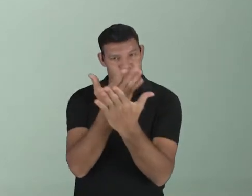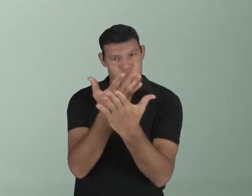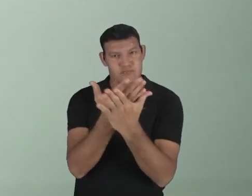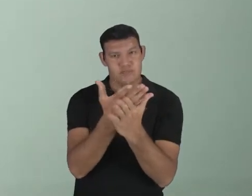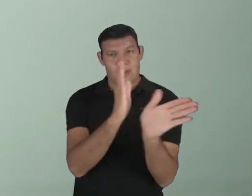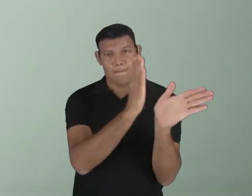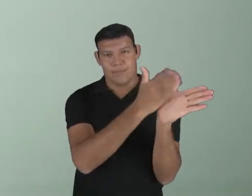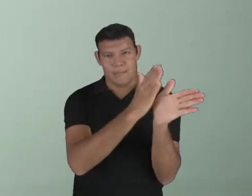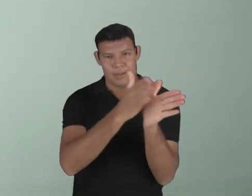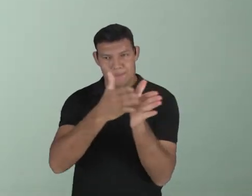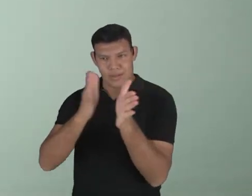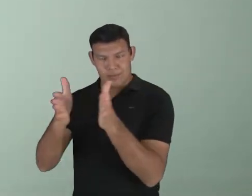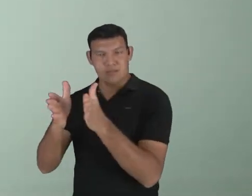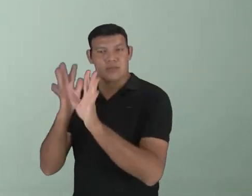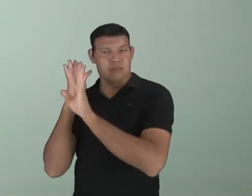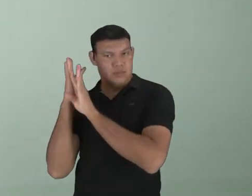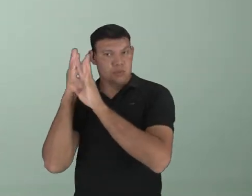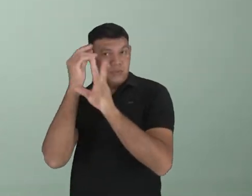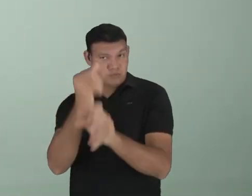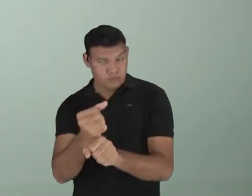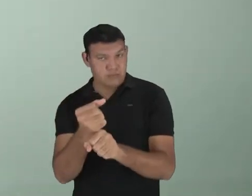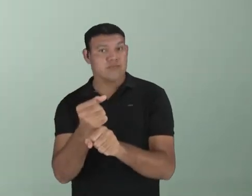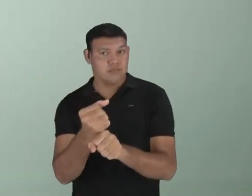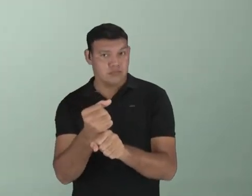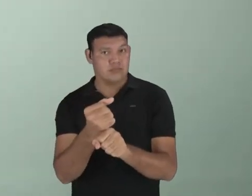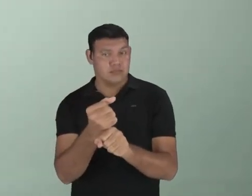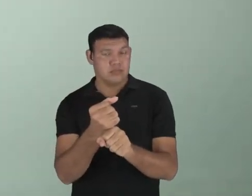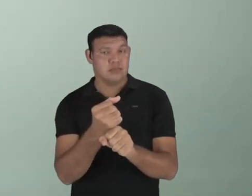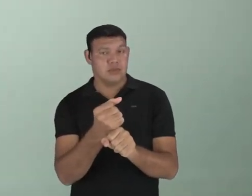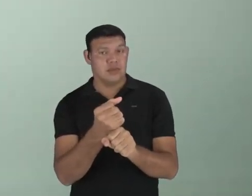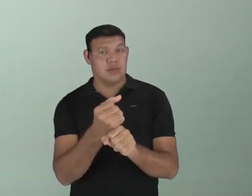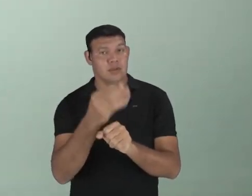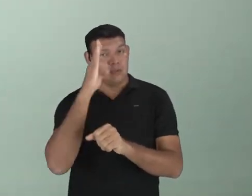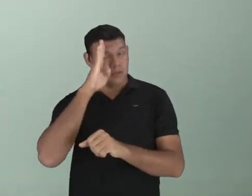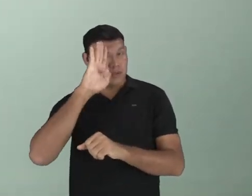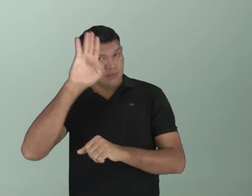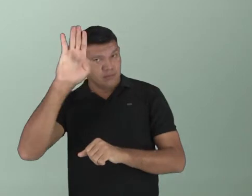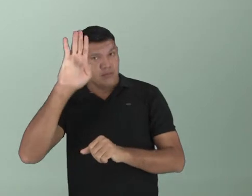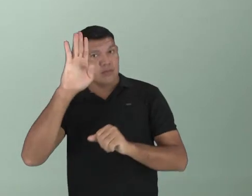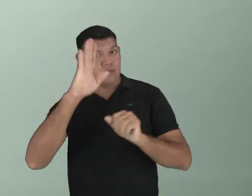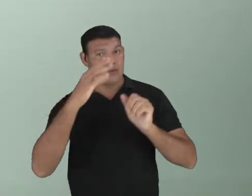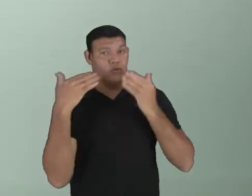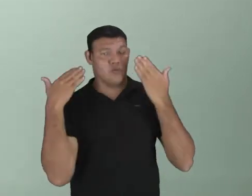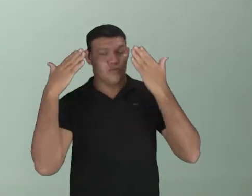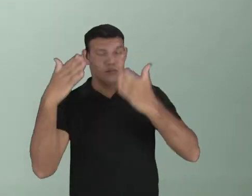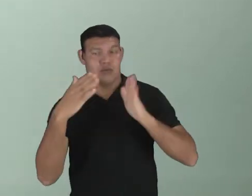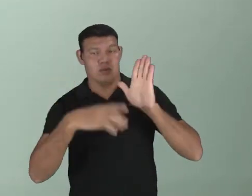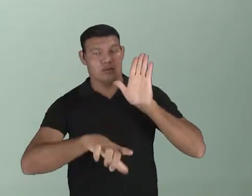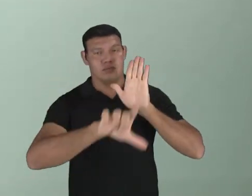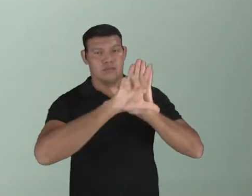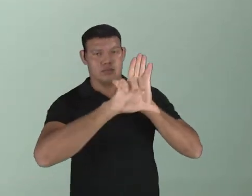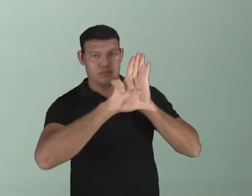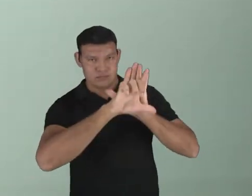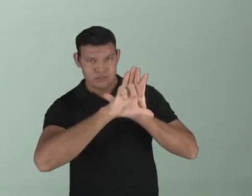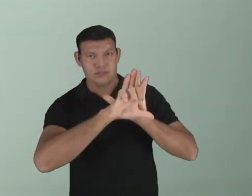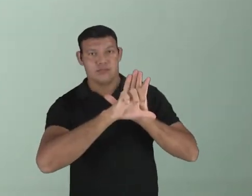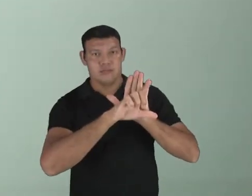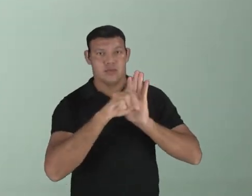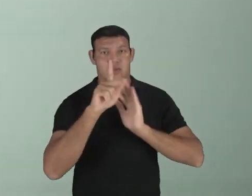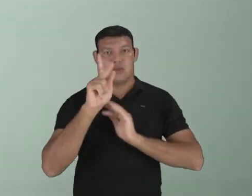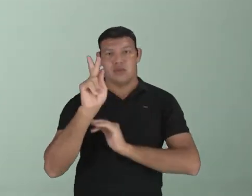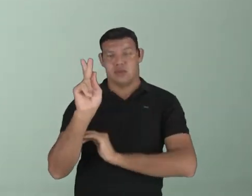de revisão e hoje falando especificamente das leis de Kepler, que ainda se relacionam àqueles modelos